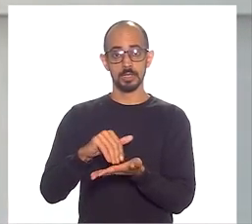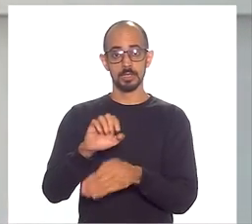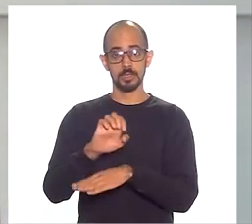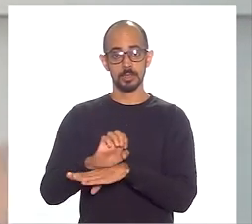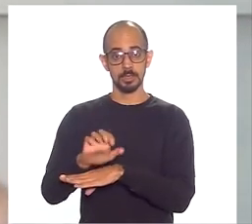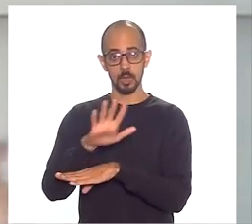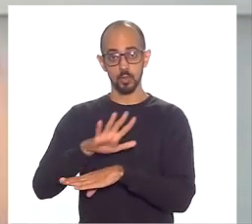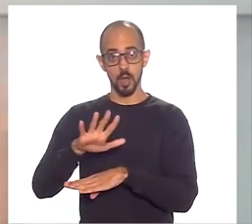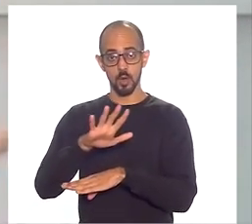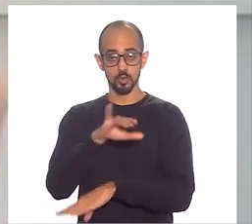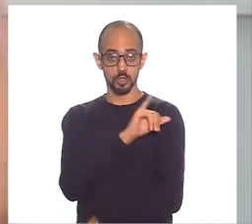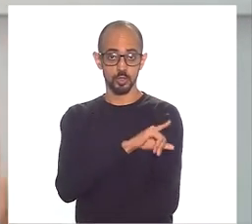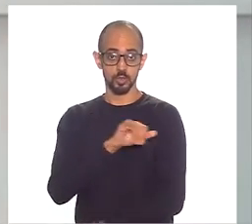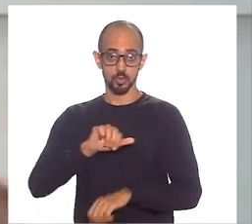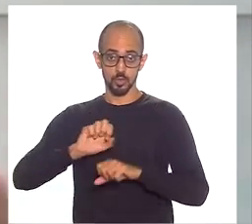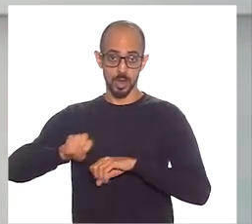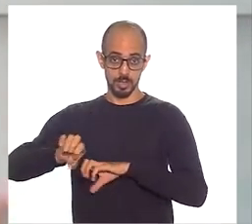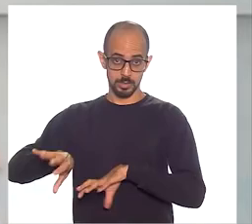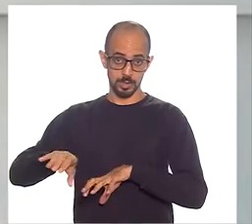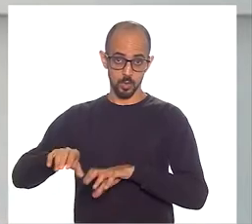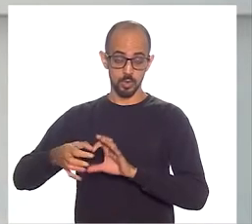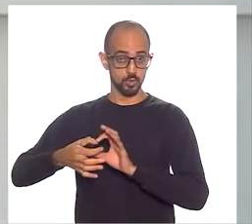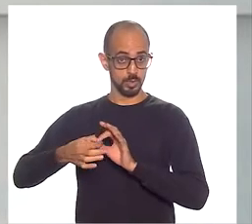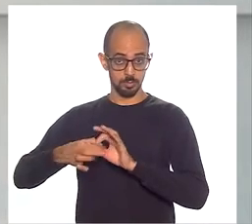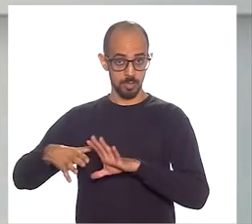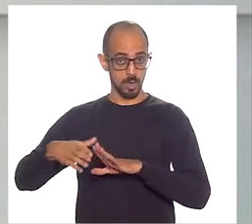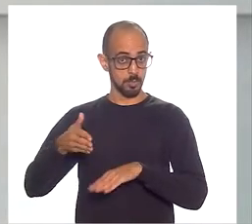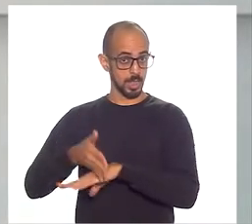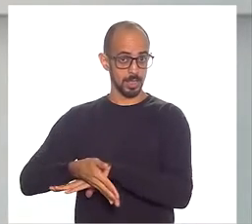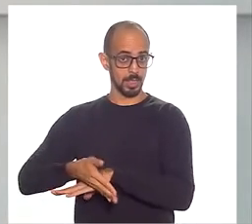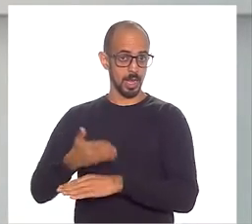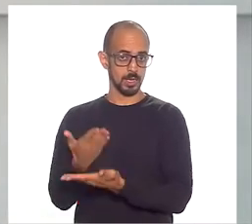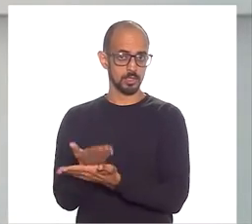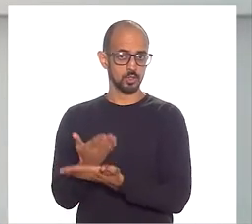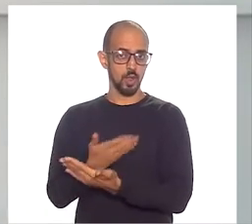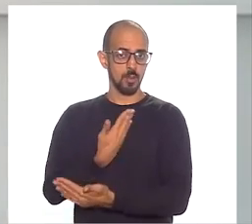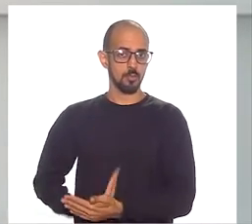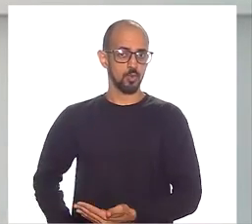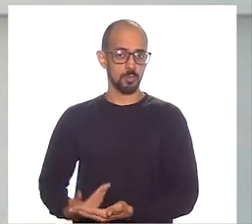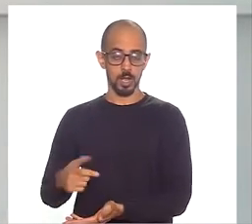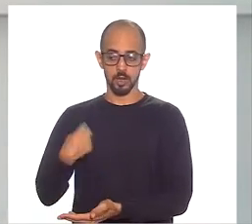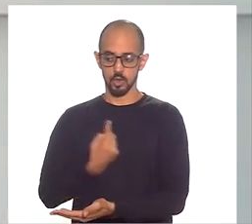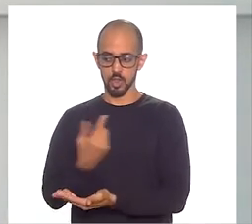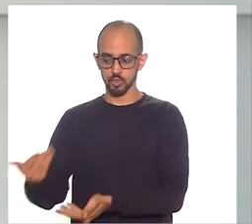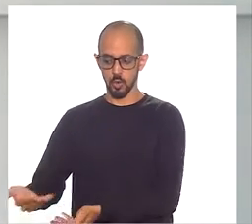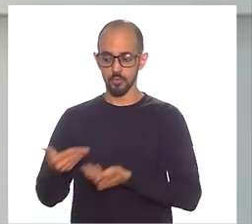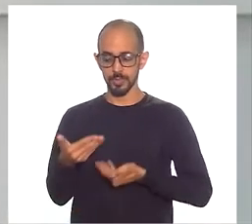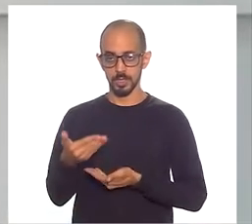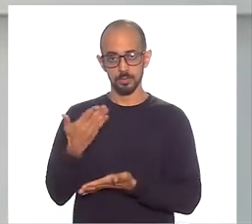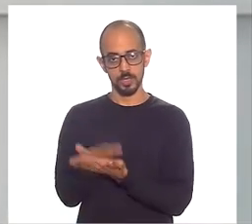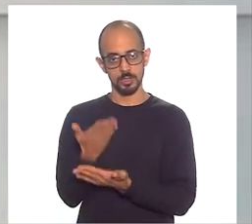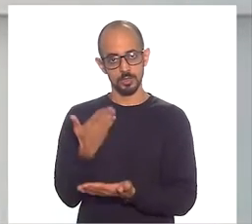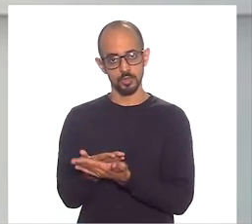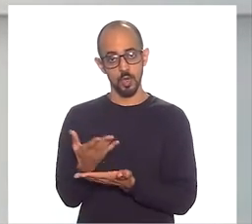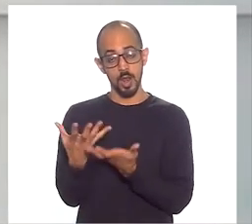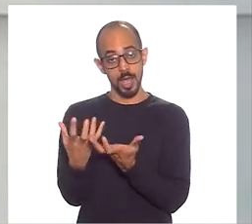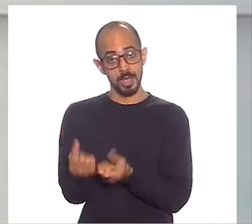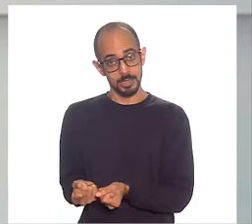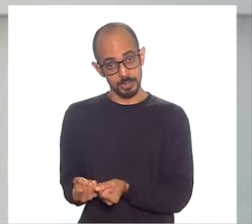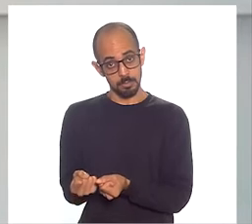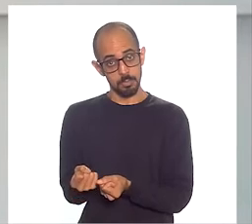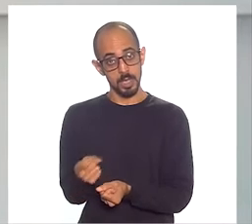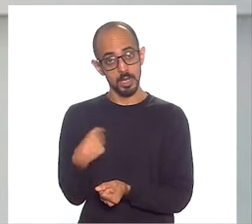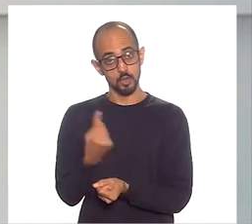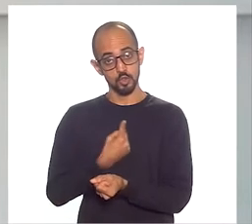de Educação que nos chancela a entrar nas escolas públicas. Então, a gente convida as escolas a